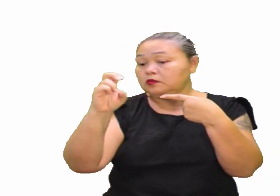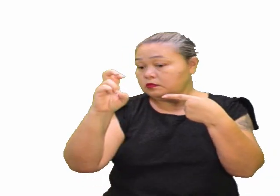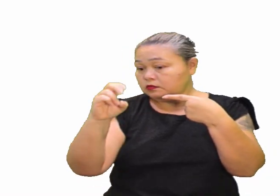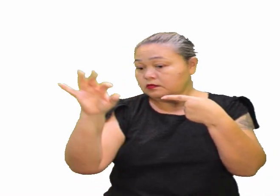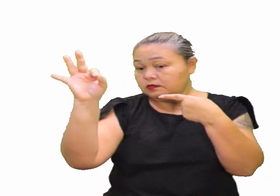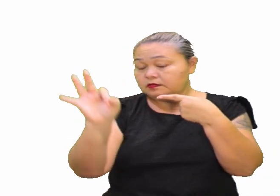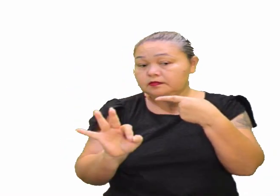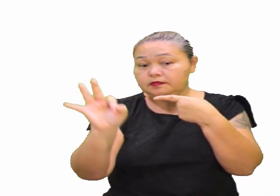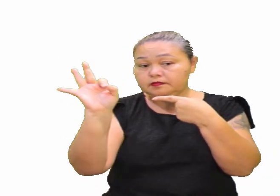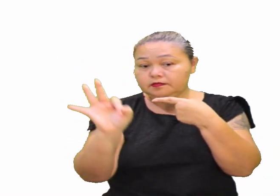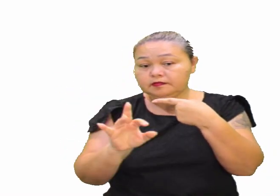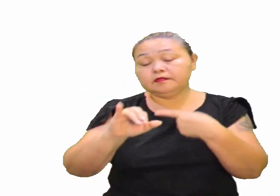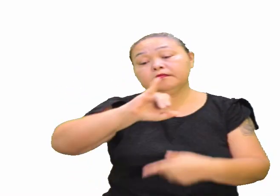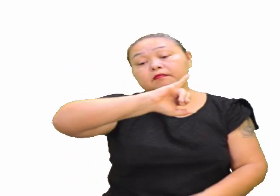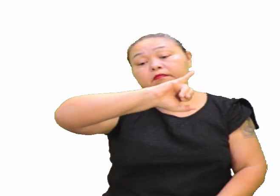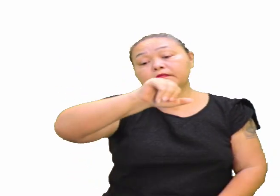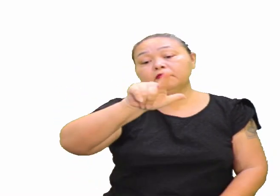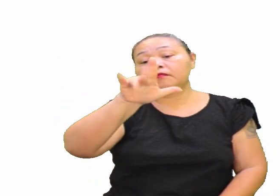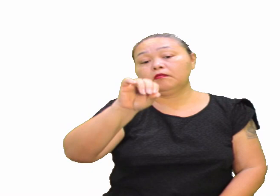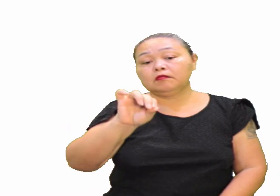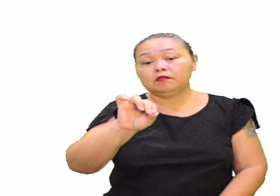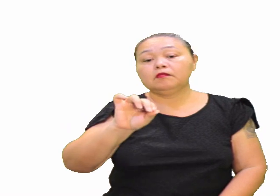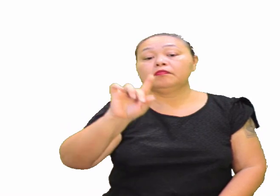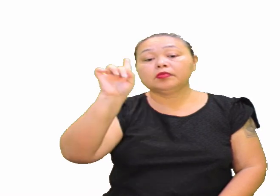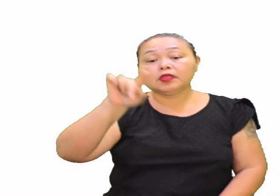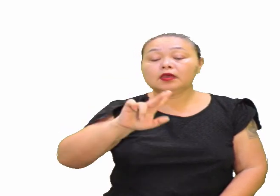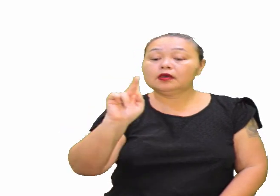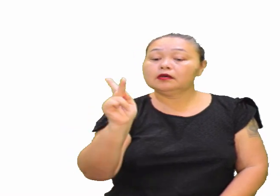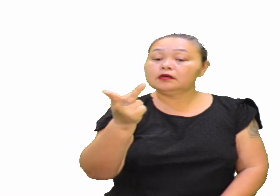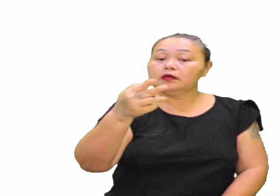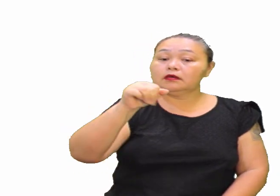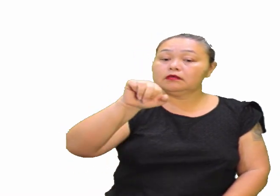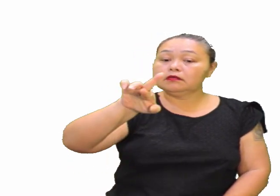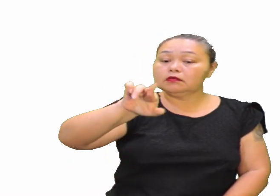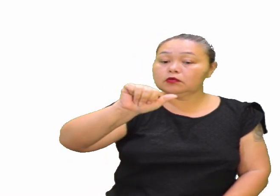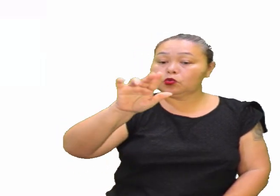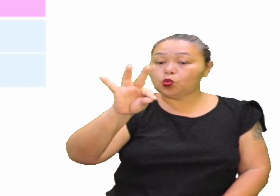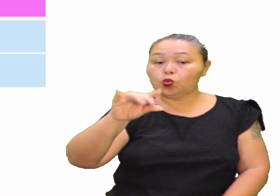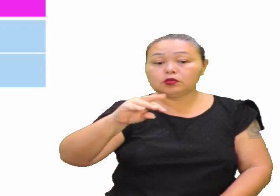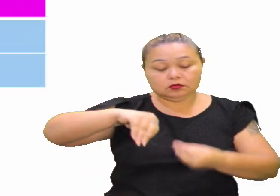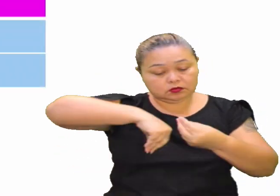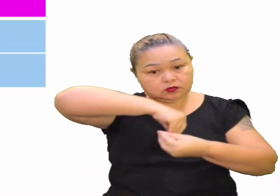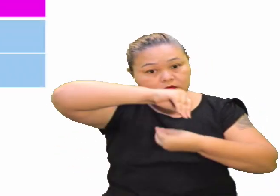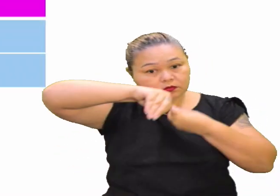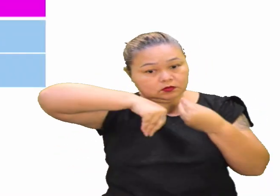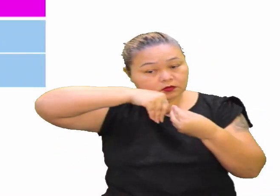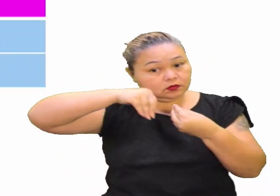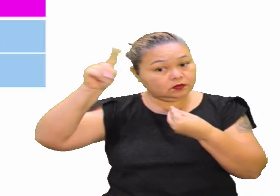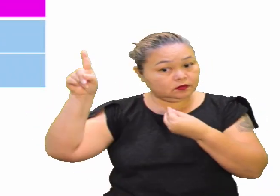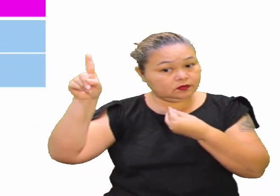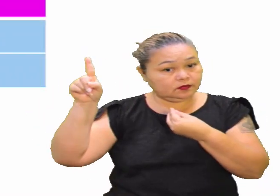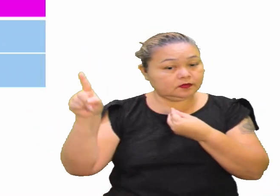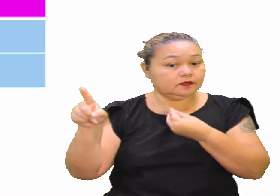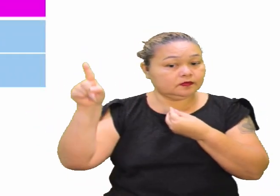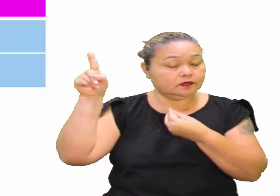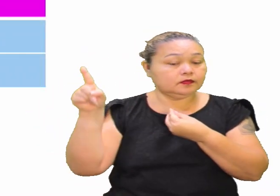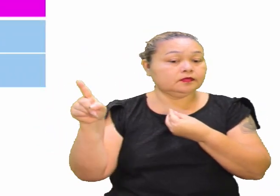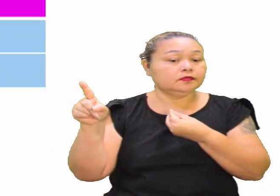A condição para a Júlia ter uma criança com distrofia é de, olha aqui, ó.